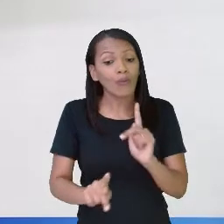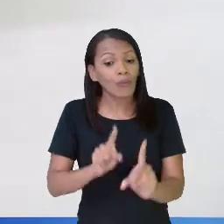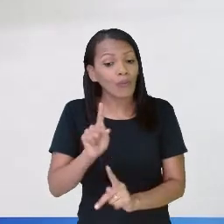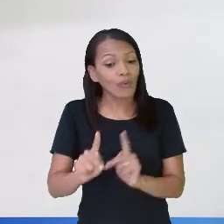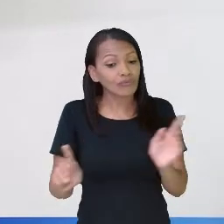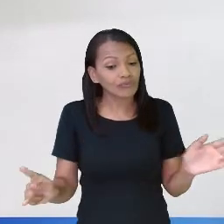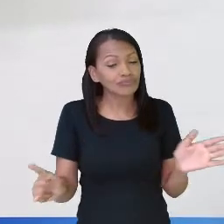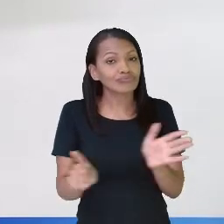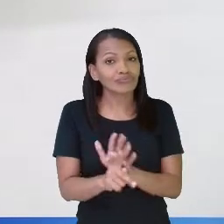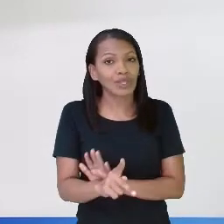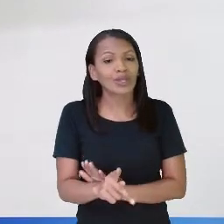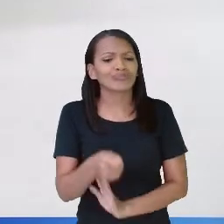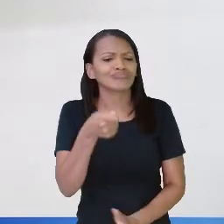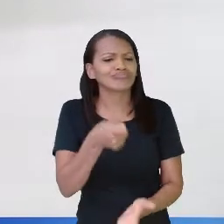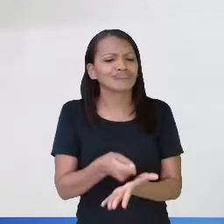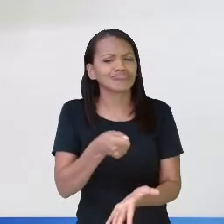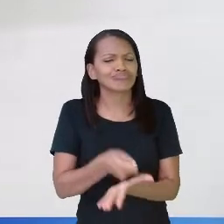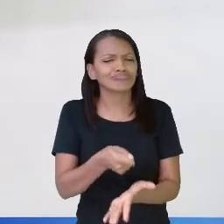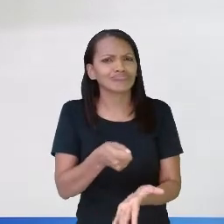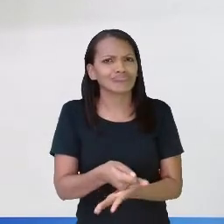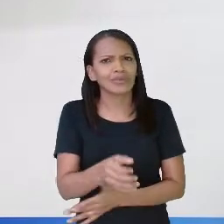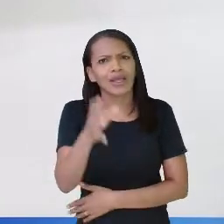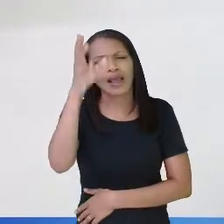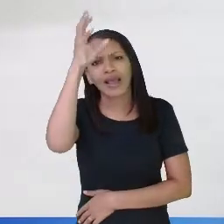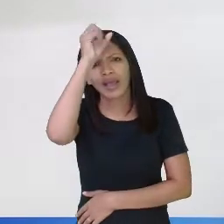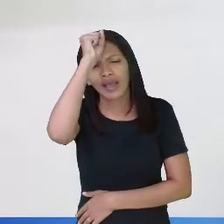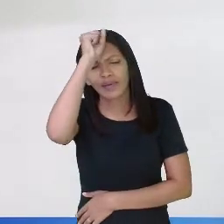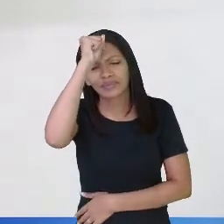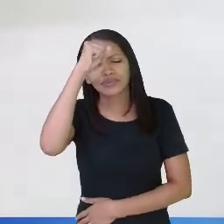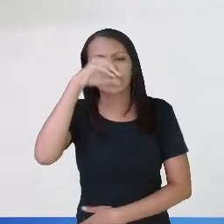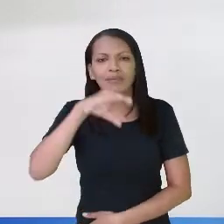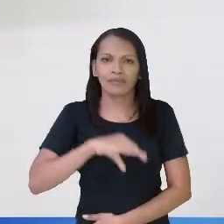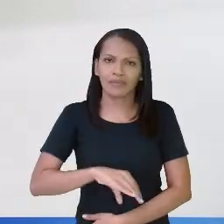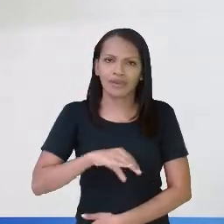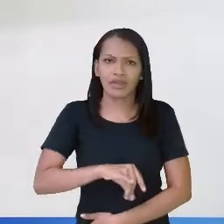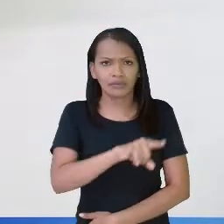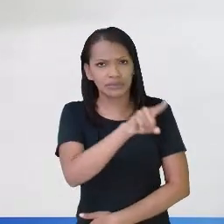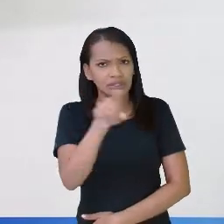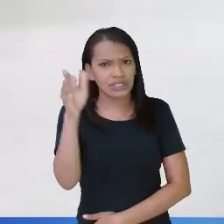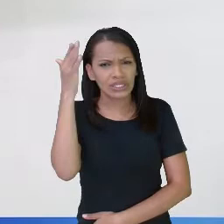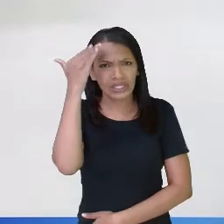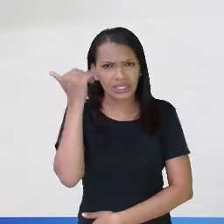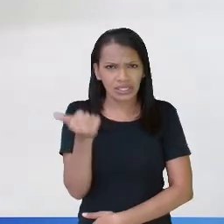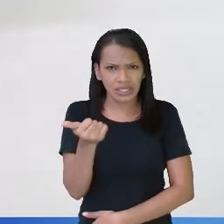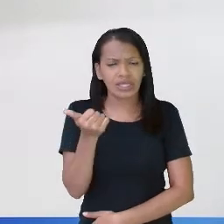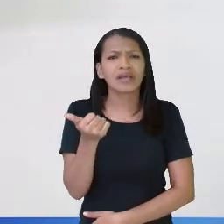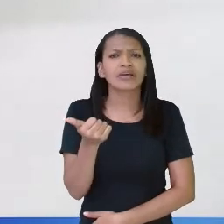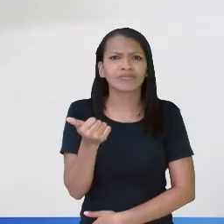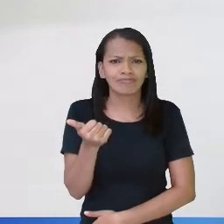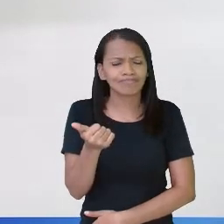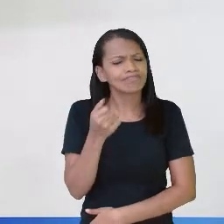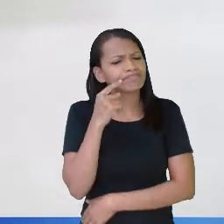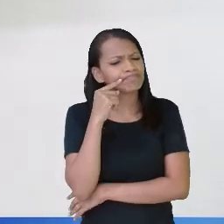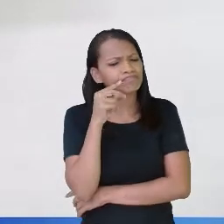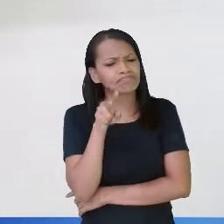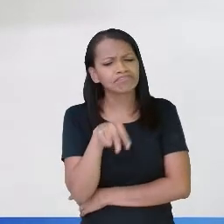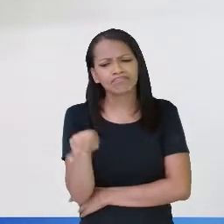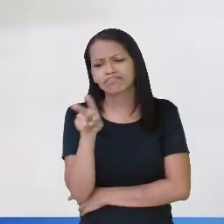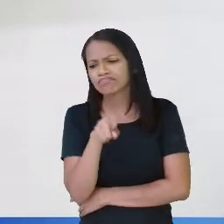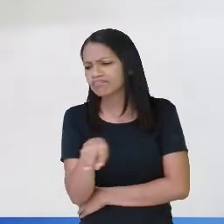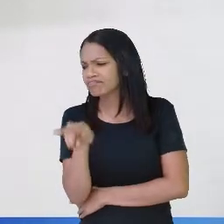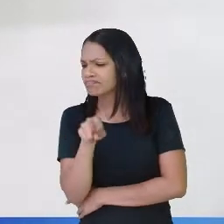obrigado a aprender o português. Você sabia que se a gente fosse assim analisar com muita calma,